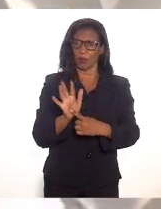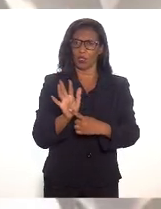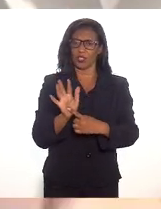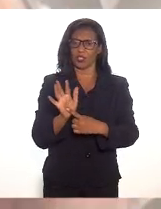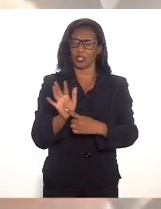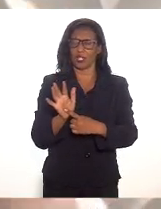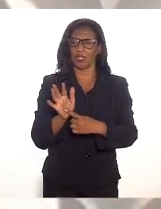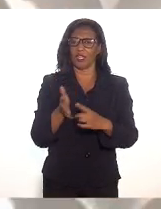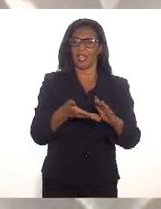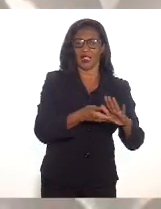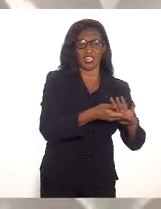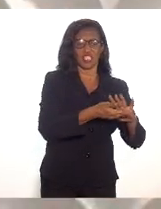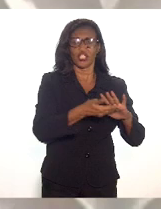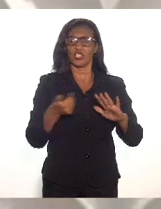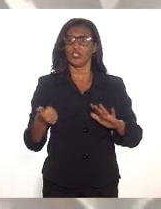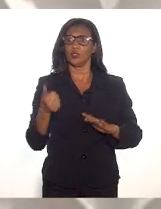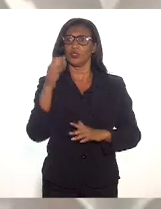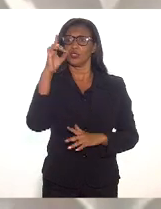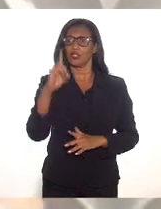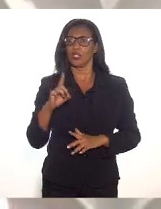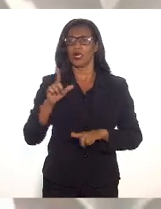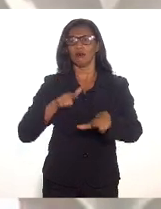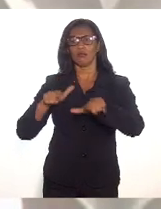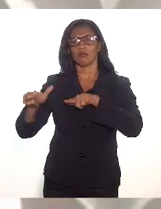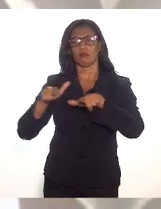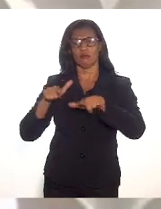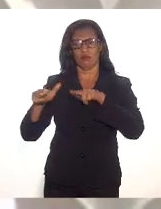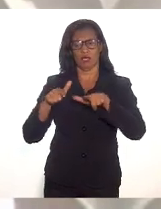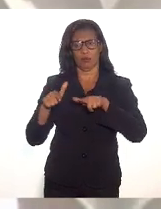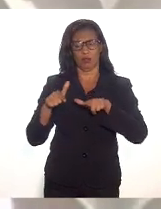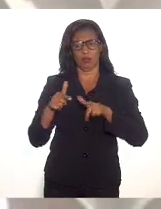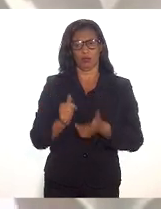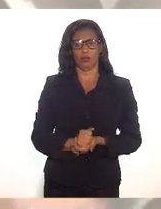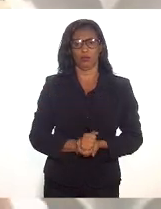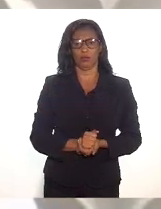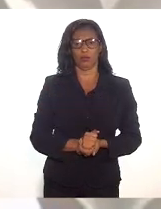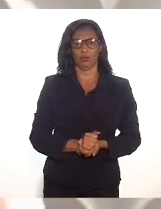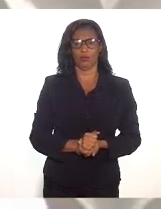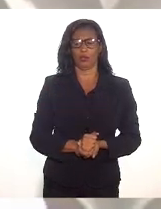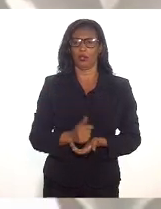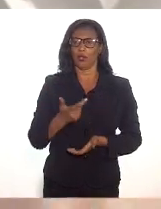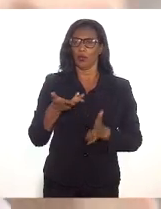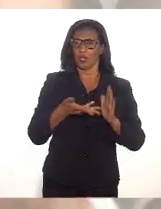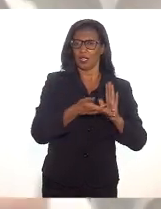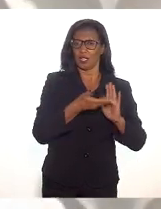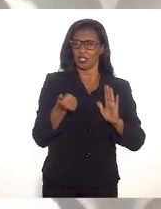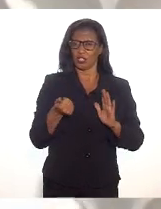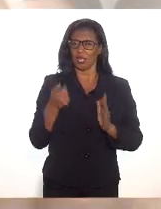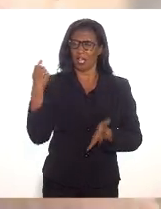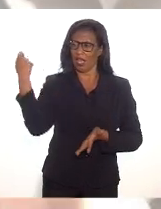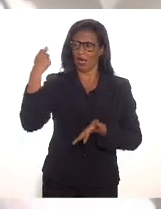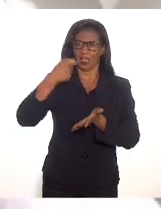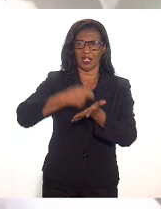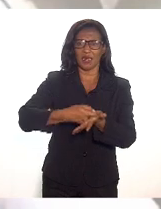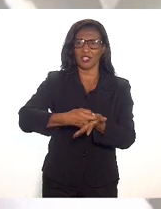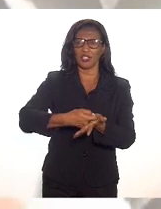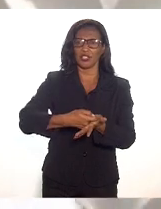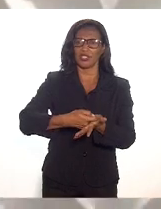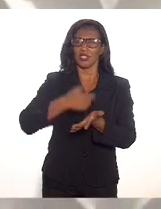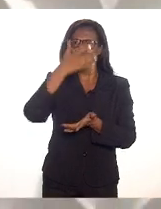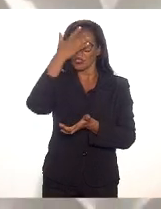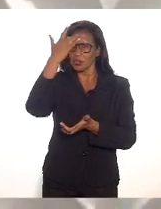de direito dos trabalhadores. O que ela prevê é desconsiderar as garantias dos